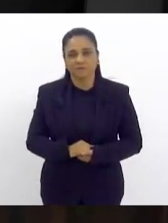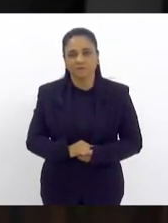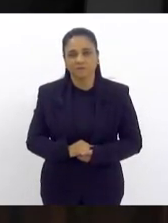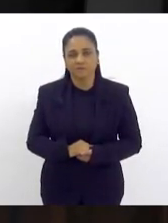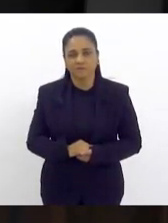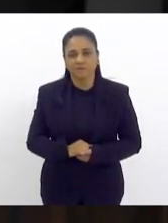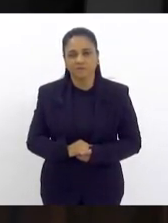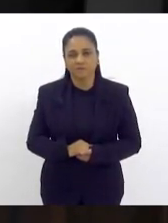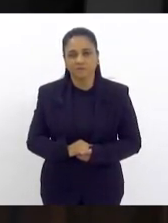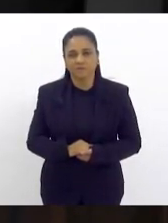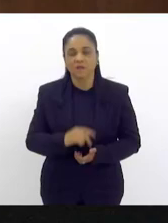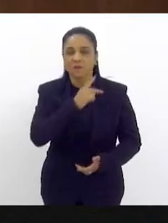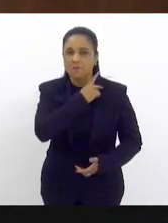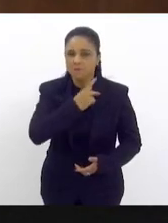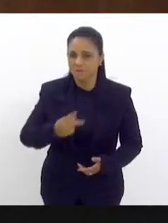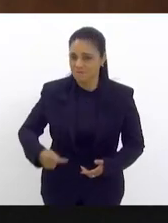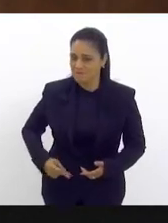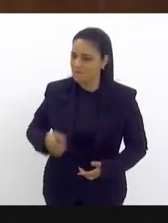presidente